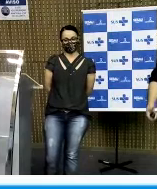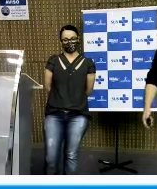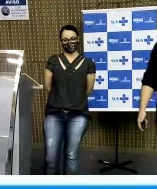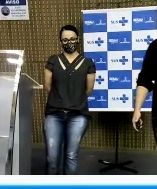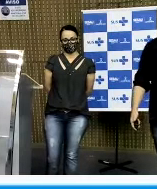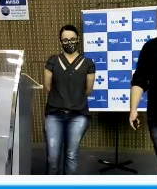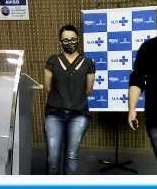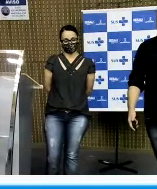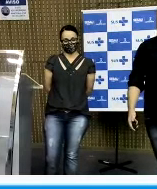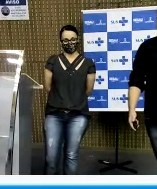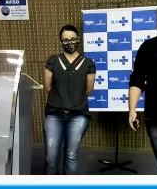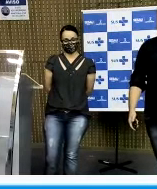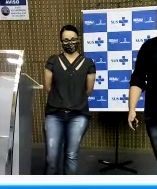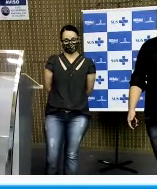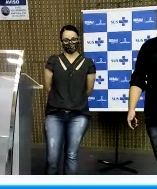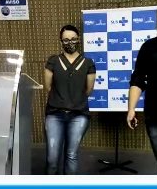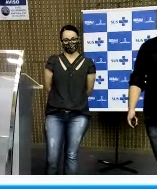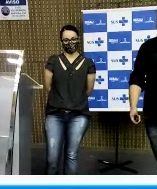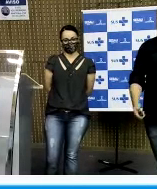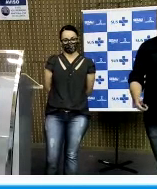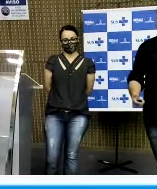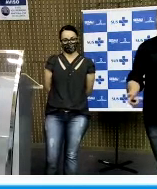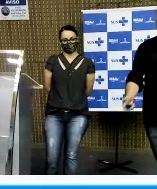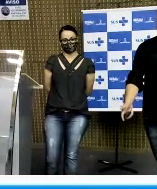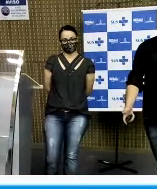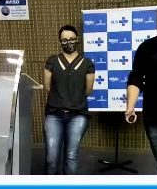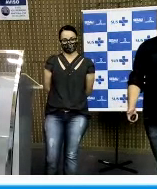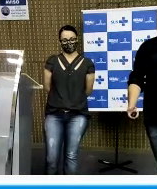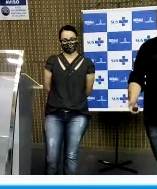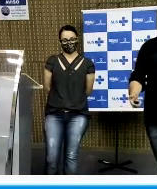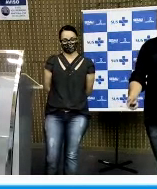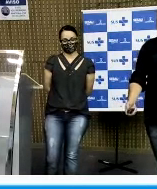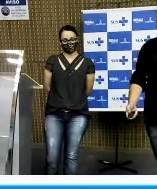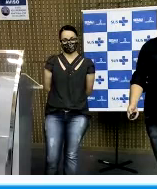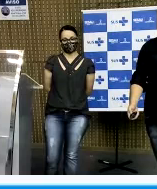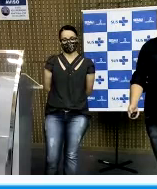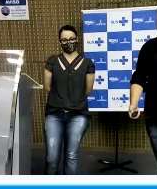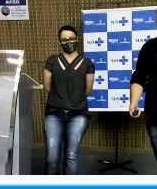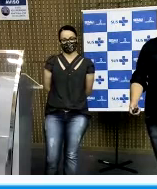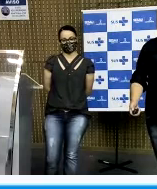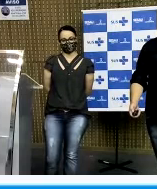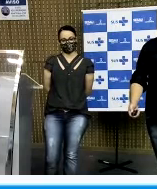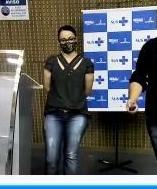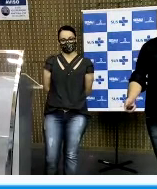e 22 agora já no primeiro semestre de 2021, são pacientes já conhecidos da unidade, que têm o seu retorno